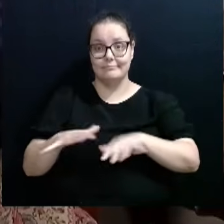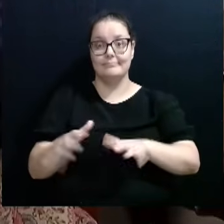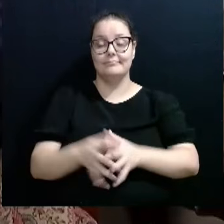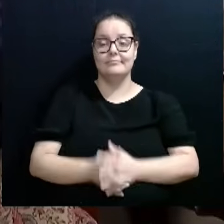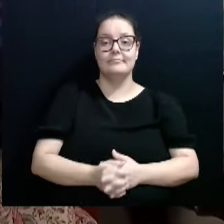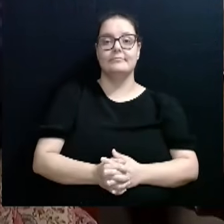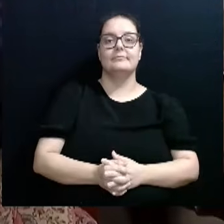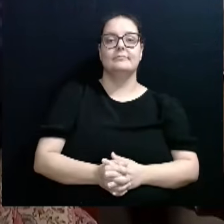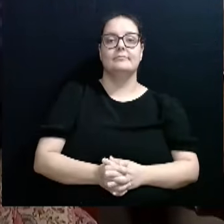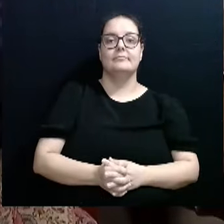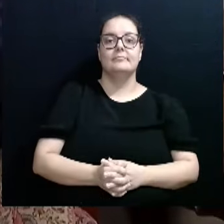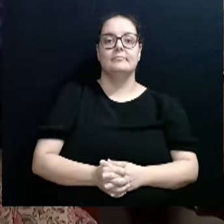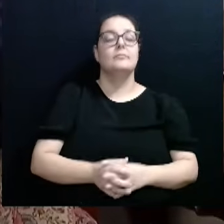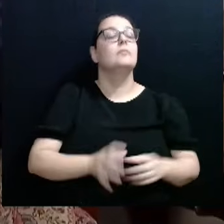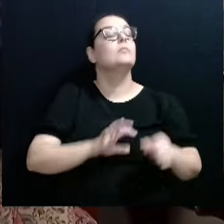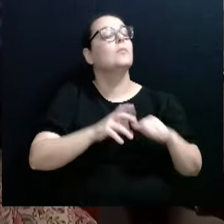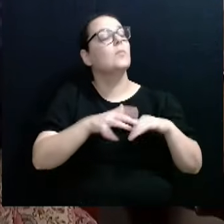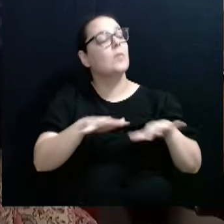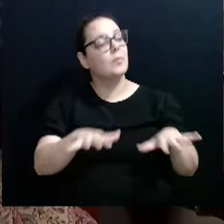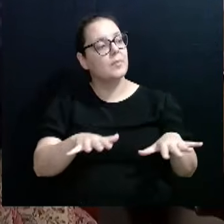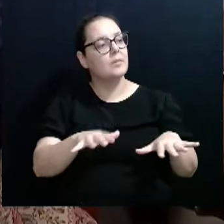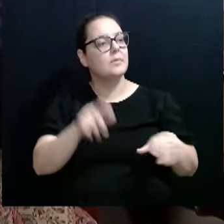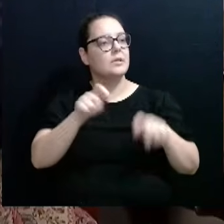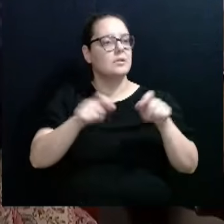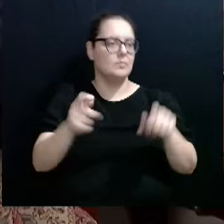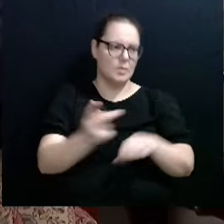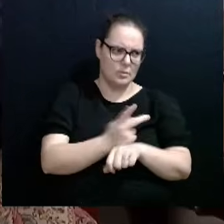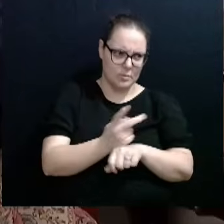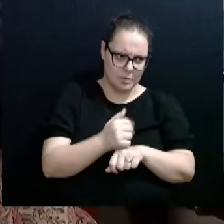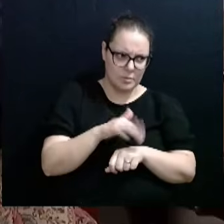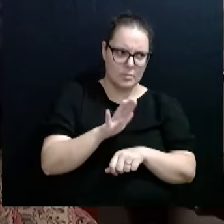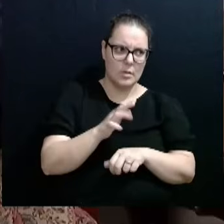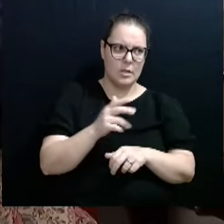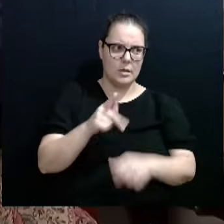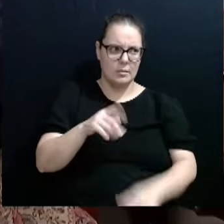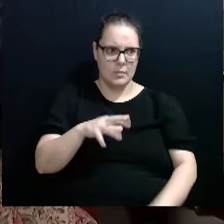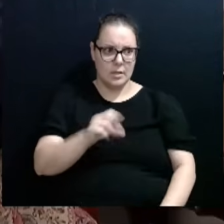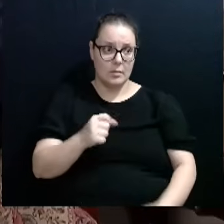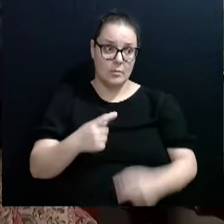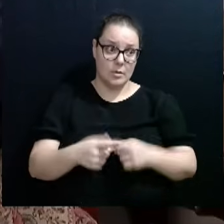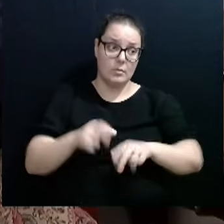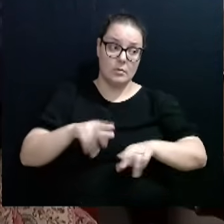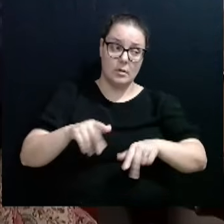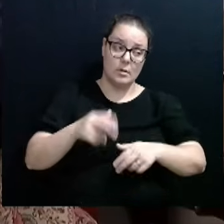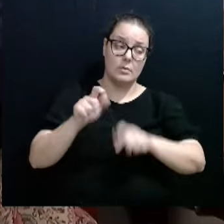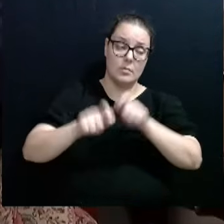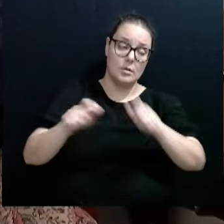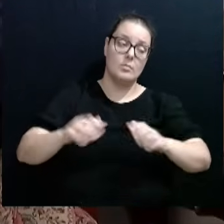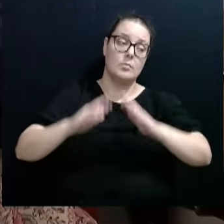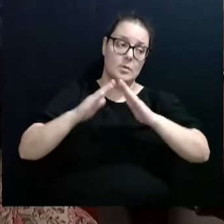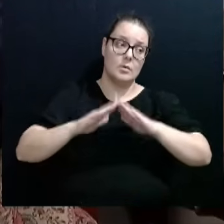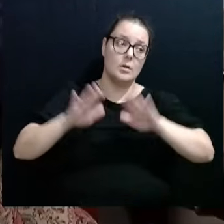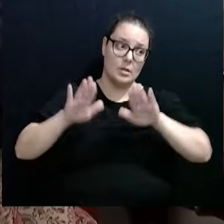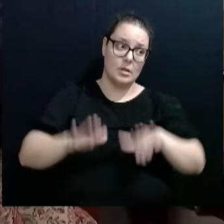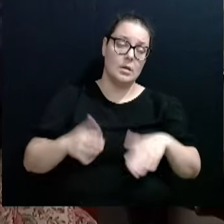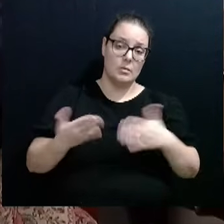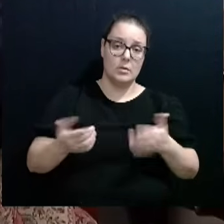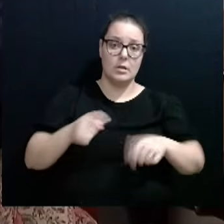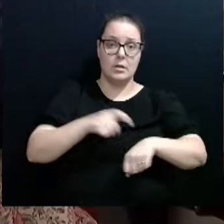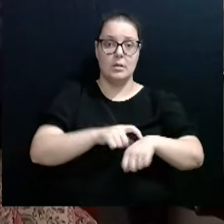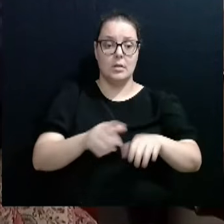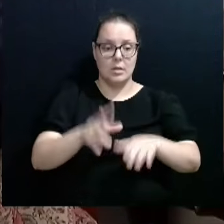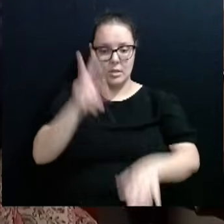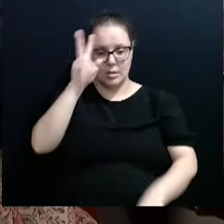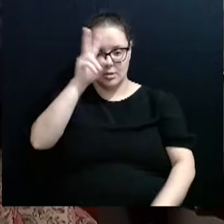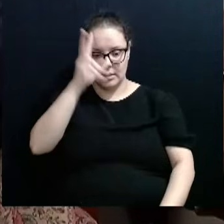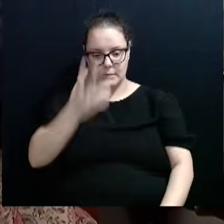pandemia, as pessoas buscavam mais as suas peças, até porque muita gente ficou em casa, e naquele período eu lembro que, por exemplo, quem